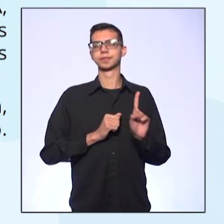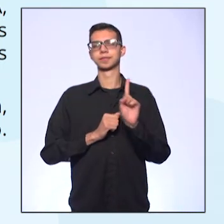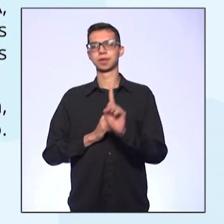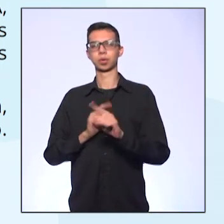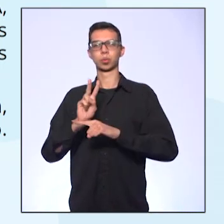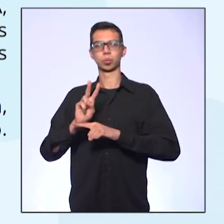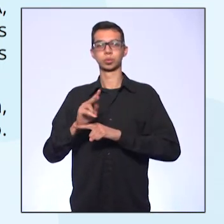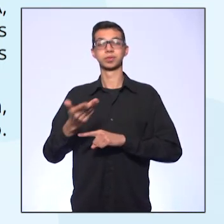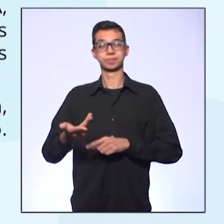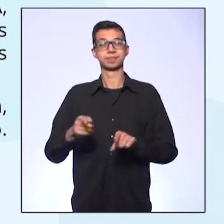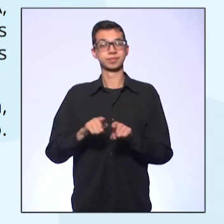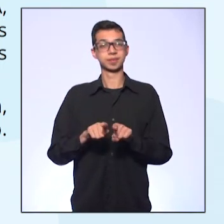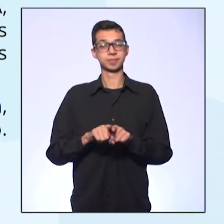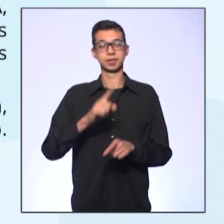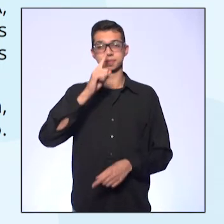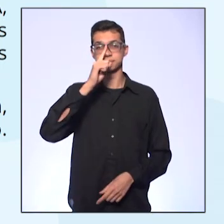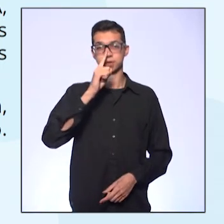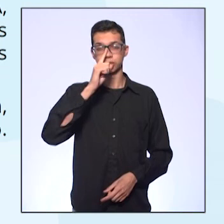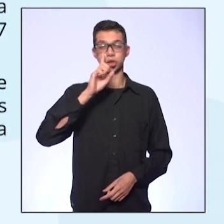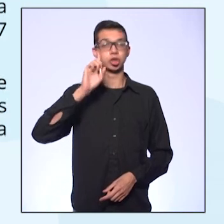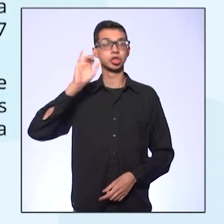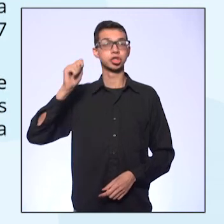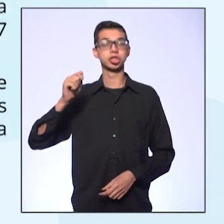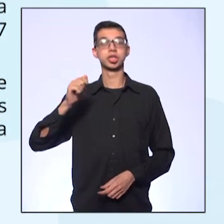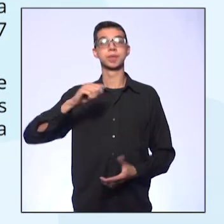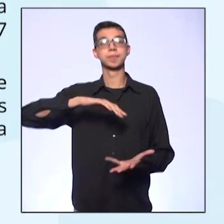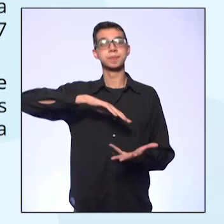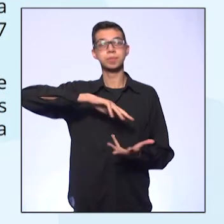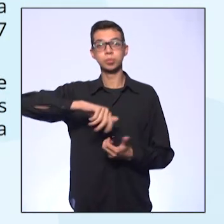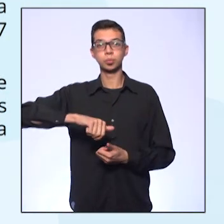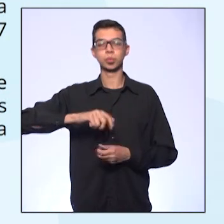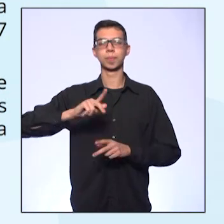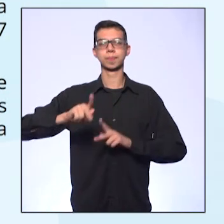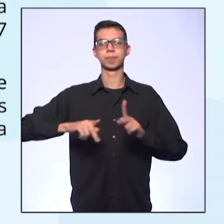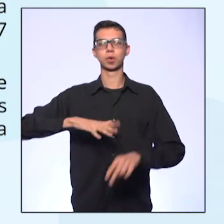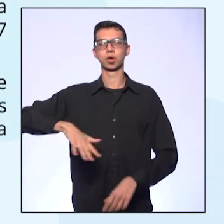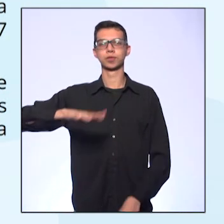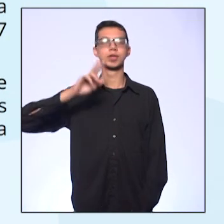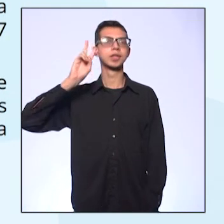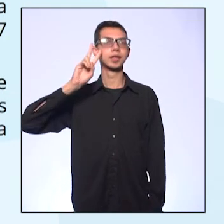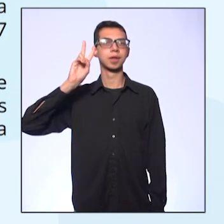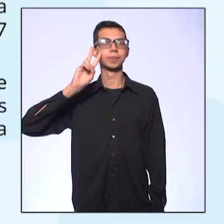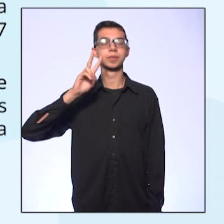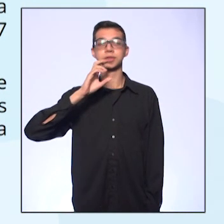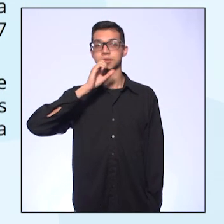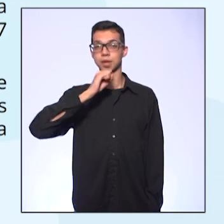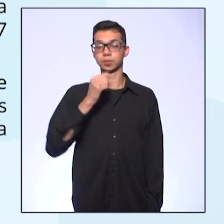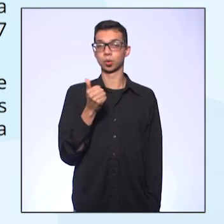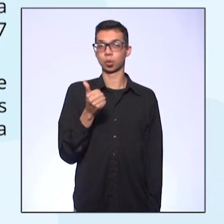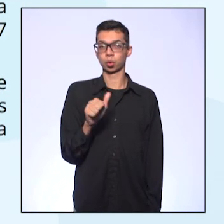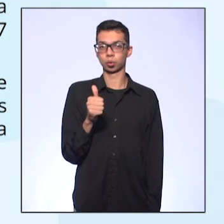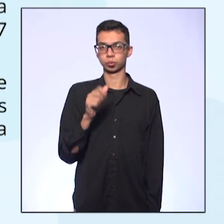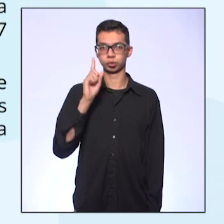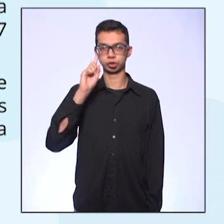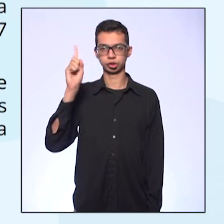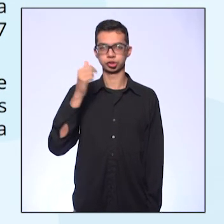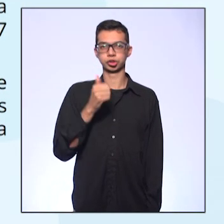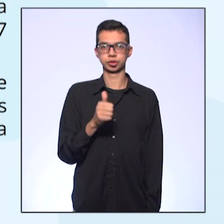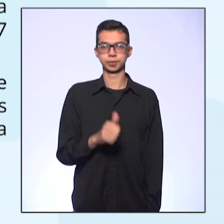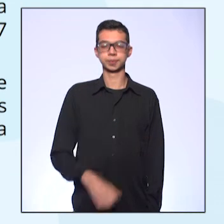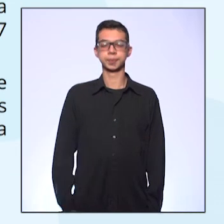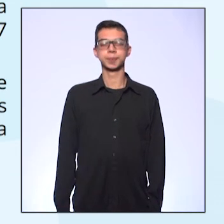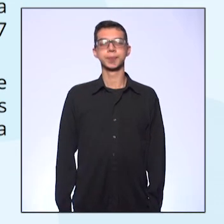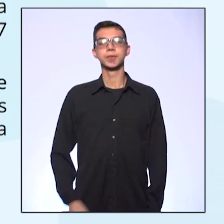Mundial de População é lembrado no sábado 11. De acordo com uma pesquisa recente do